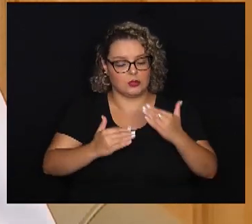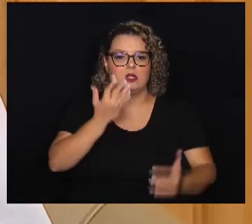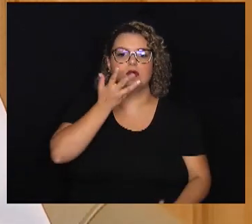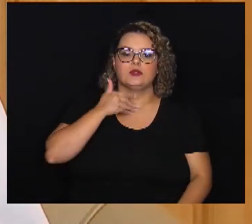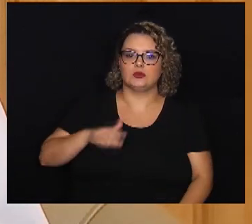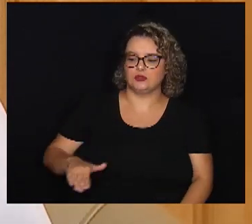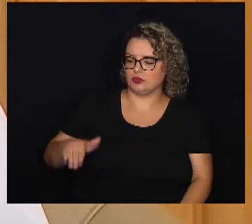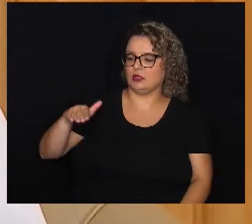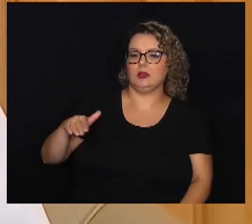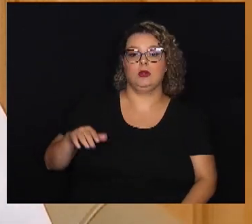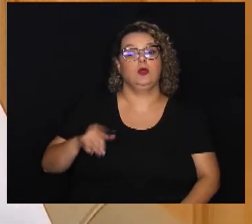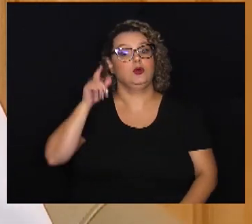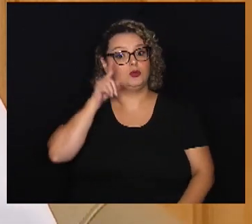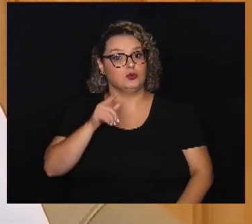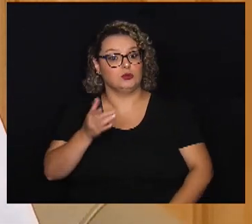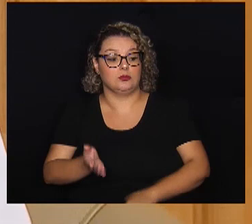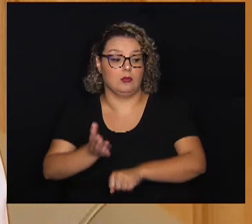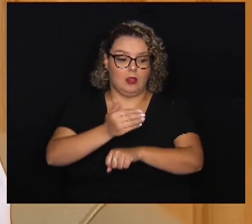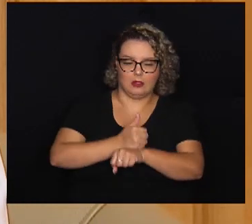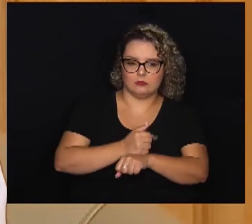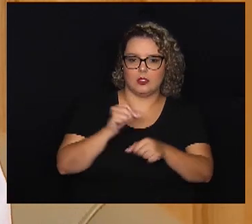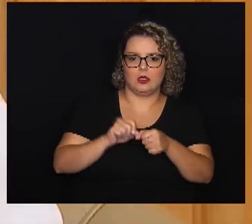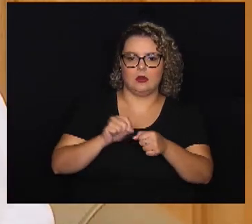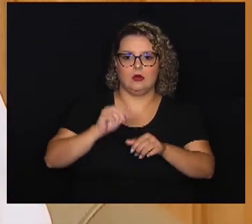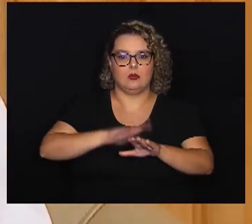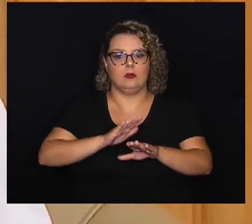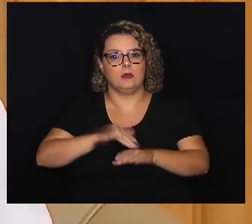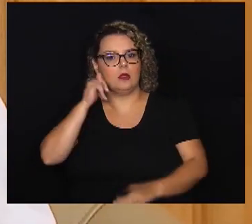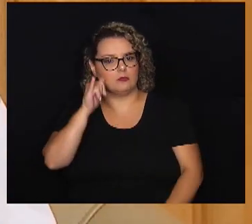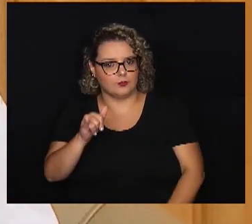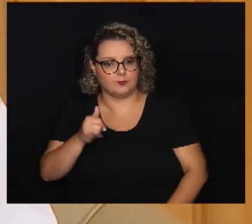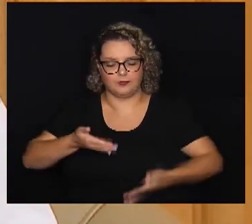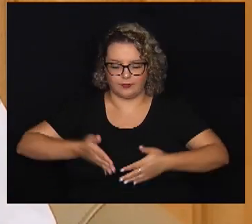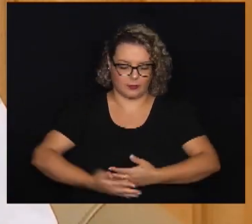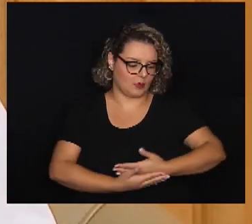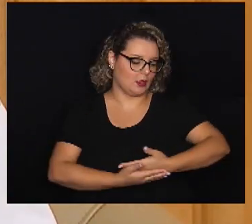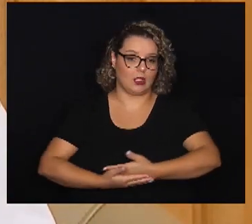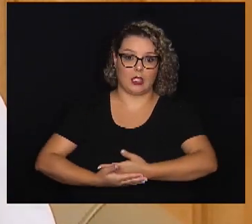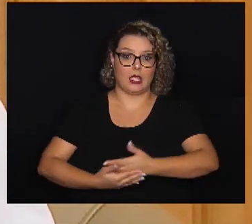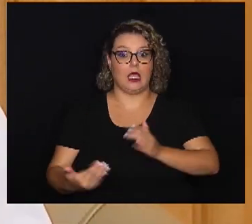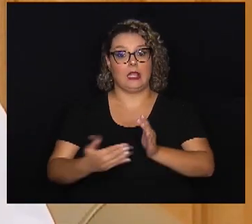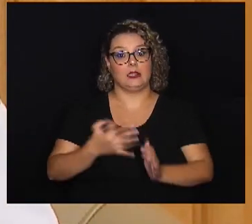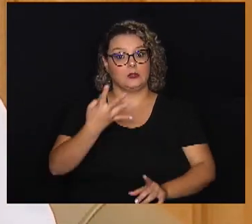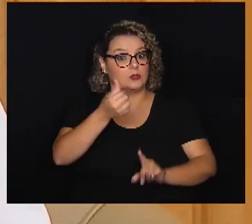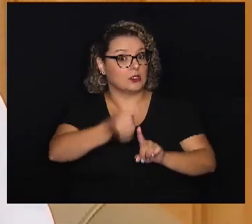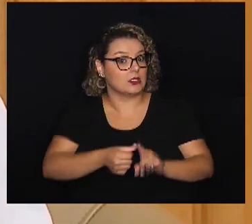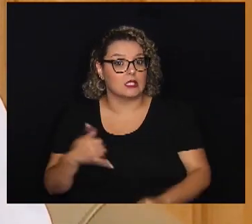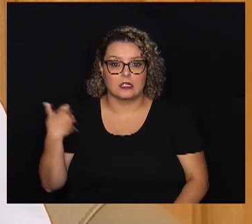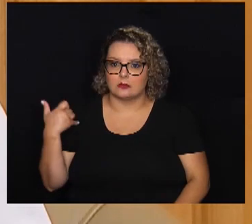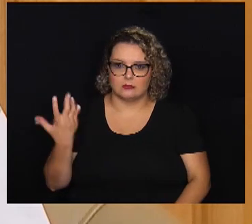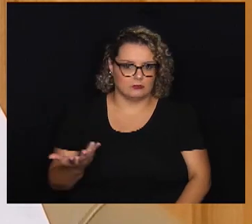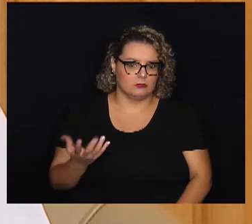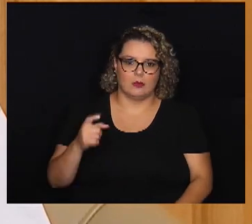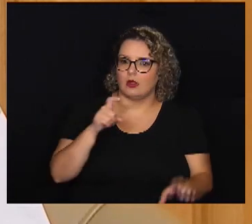gente consegue se antecipar e, com isso, fazer as medidas de prevenção. Do nascimento aos 4 meses de idade, essa faixa etária ela é